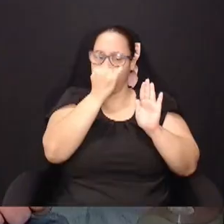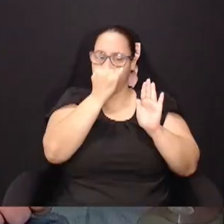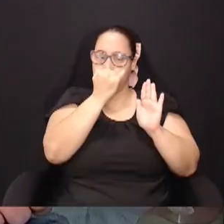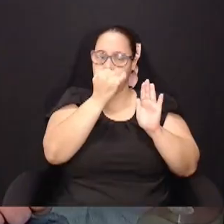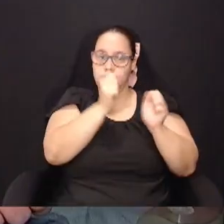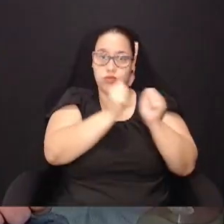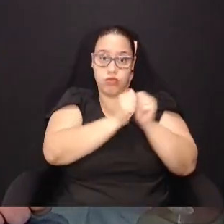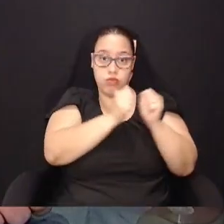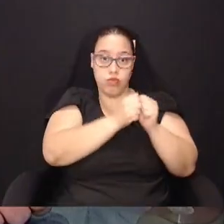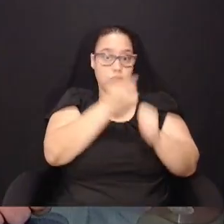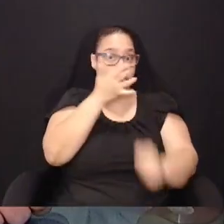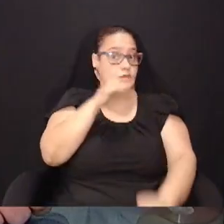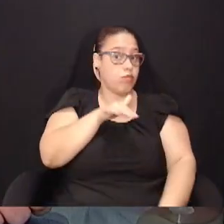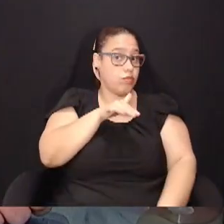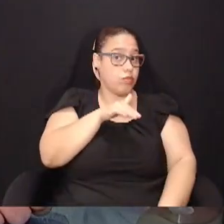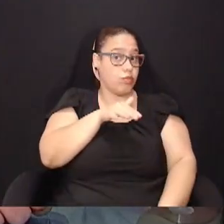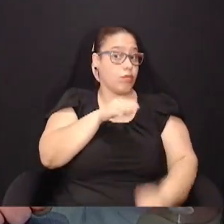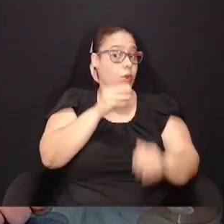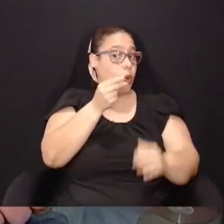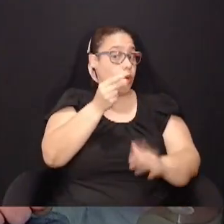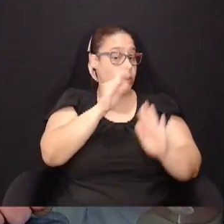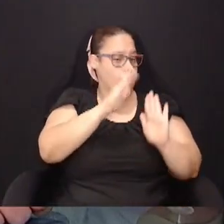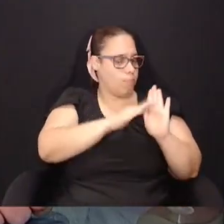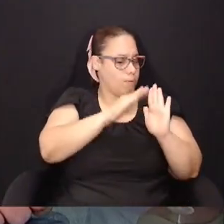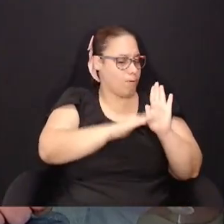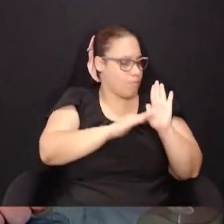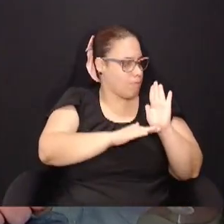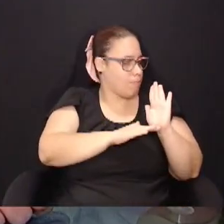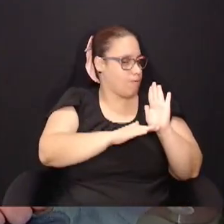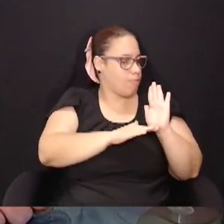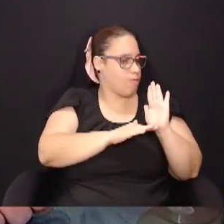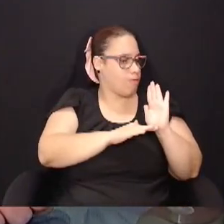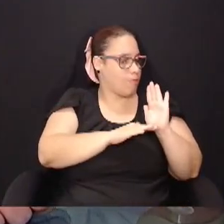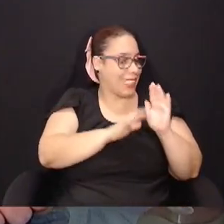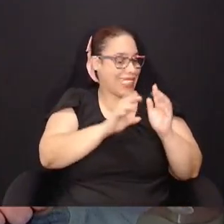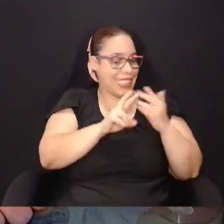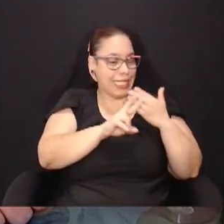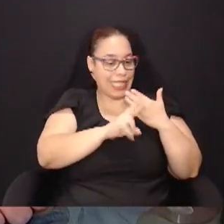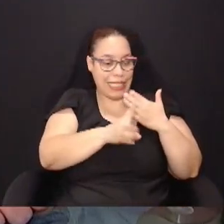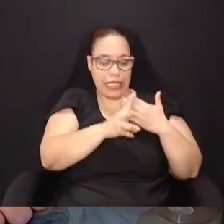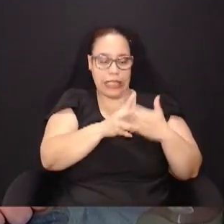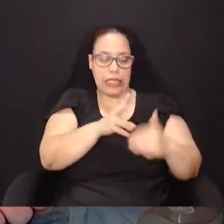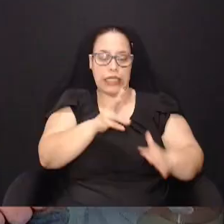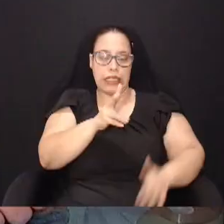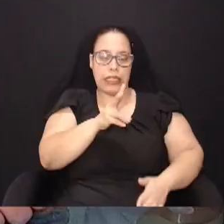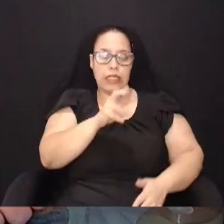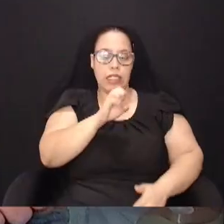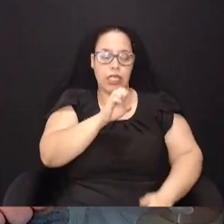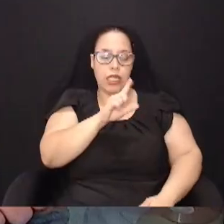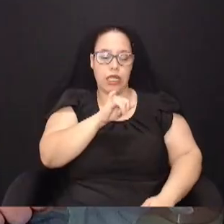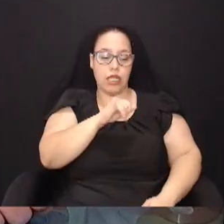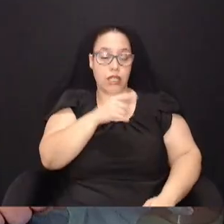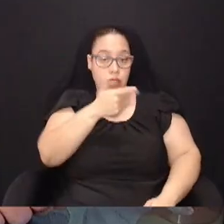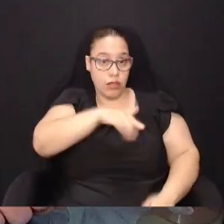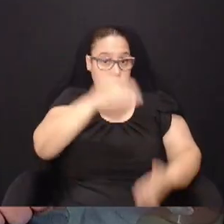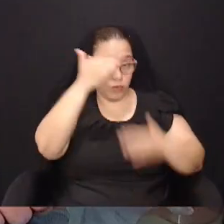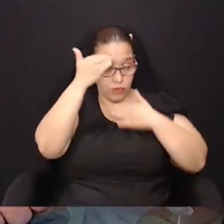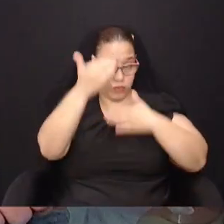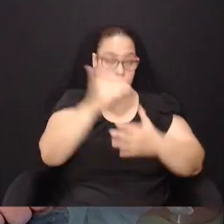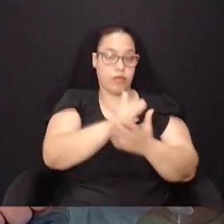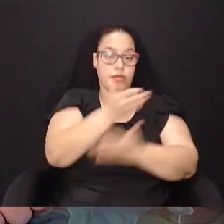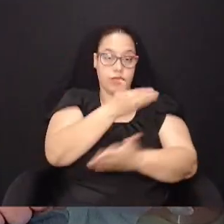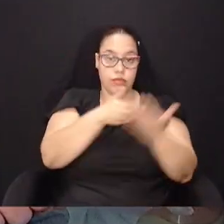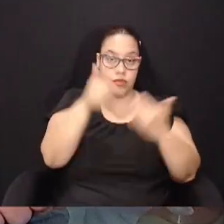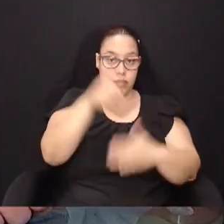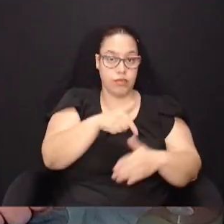como economizar não afetar tanto o bolso. Eli, mais uma vez, muito obrigado pela sua participação aqui no quadro Na Ponta